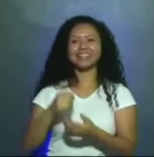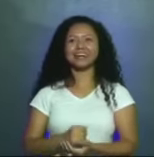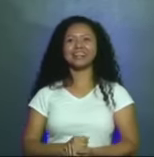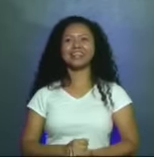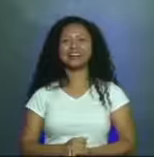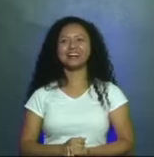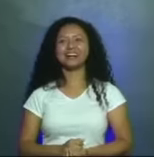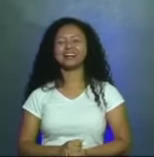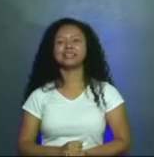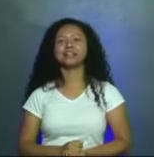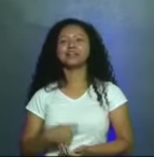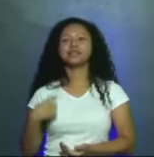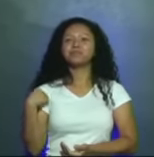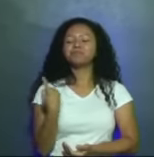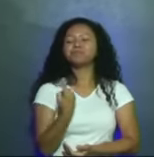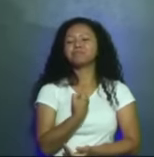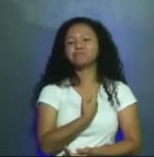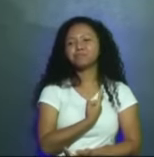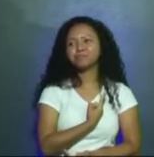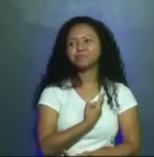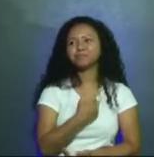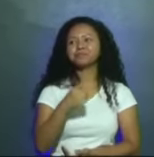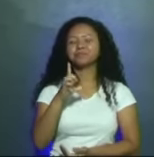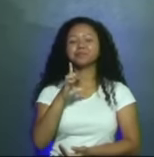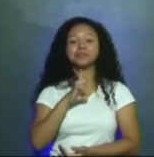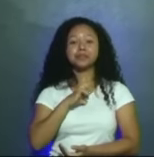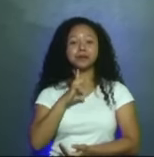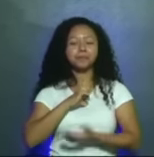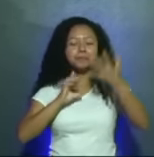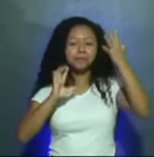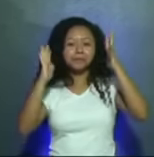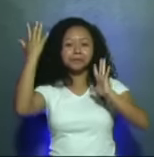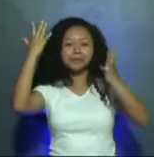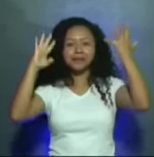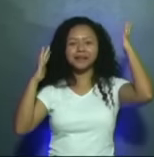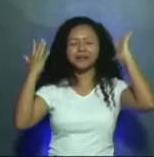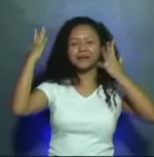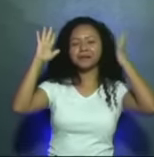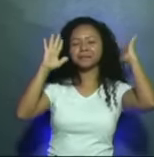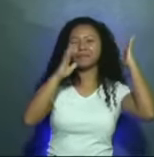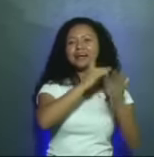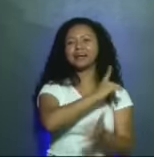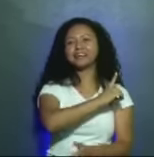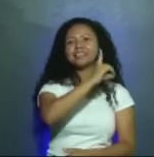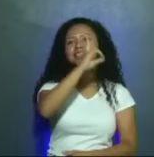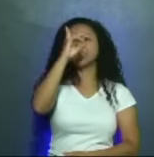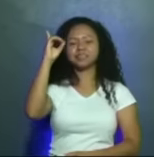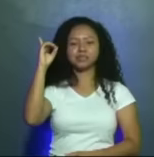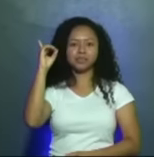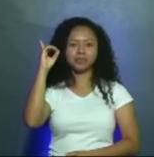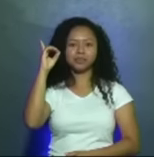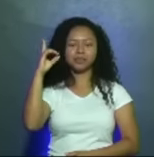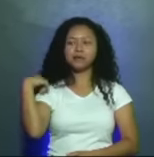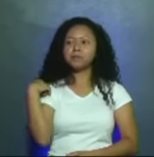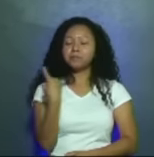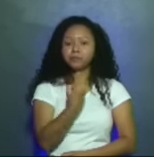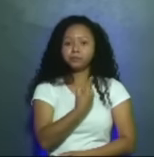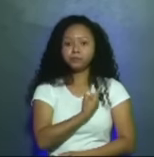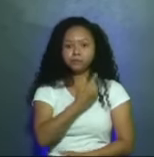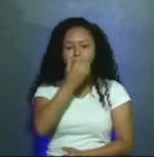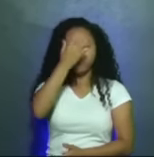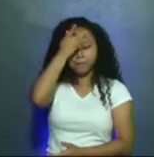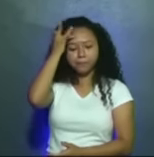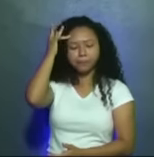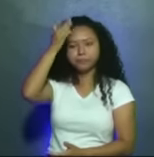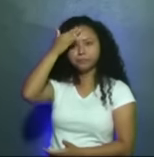Gente, nós temos que celebrar esse dia. Esse dia, para nós, os cristãos,